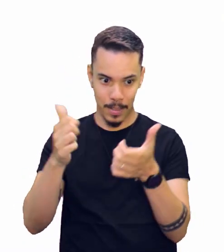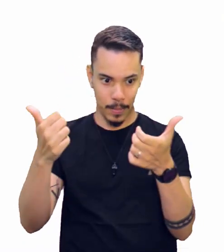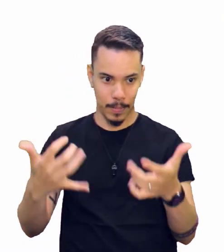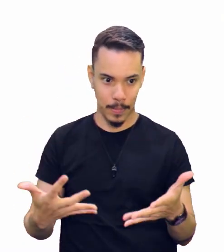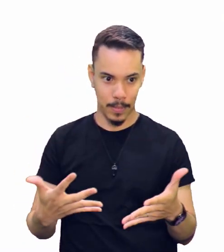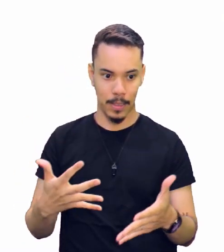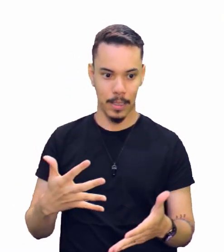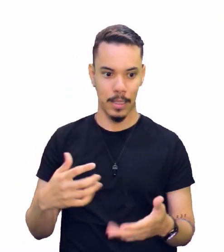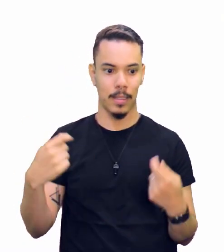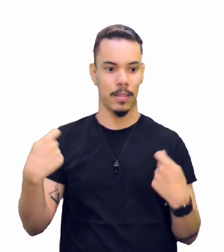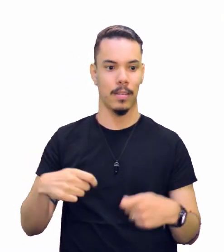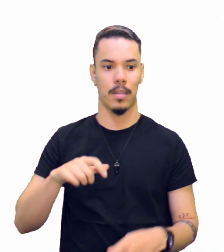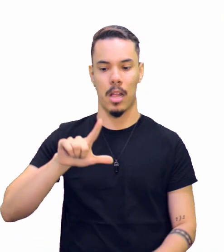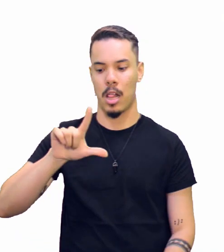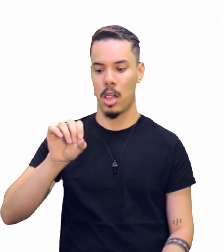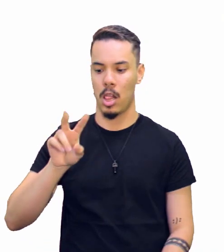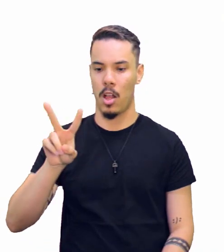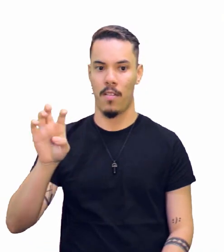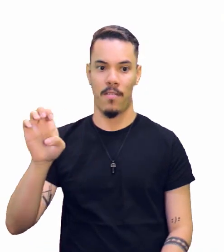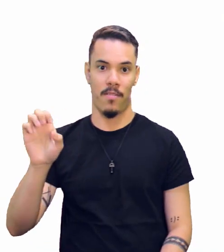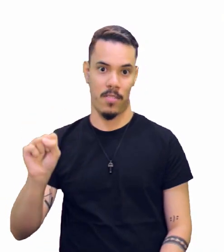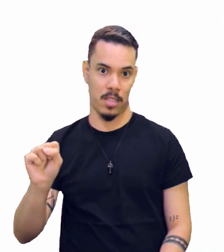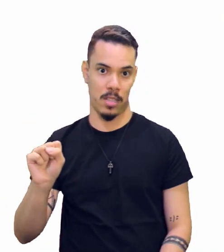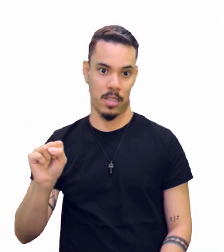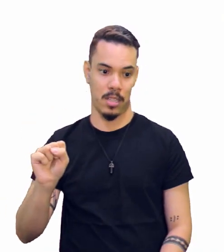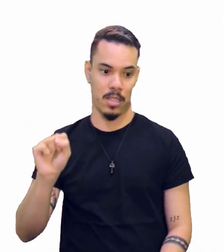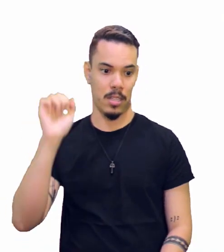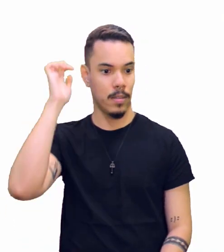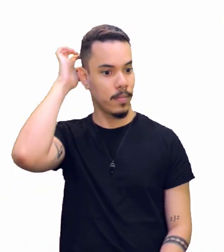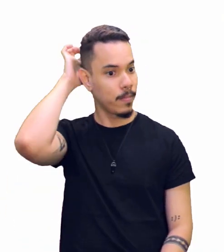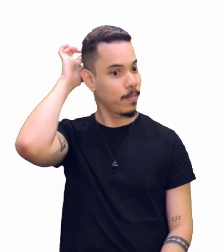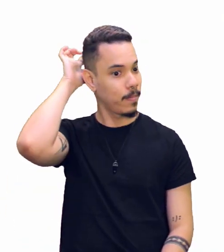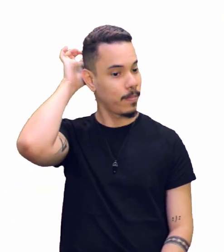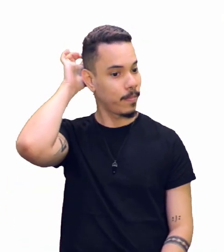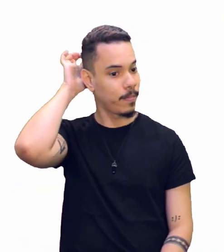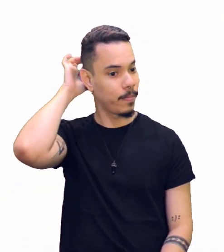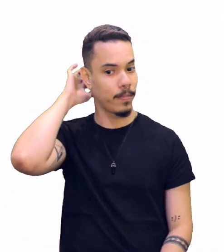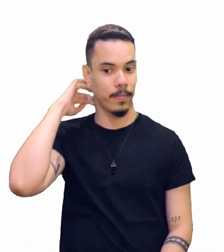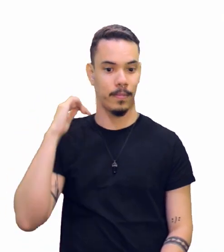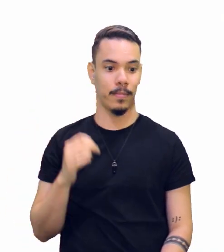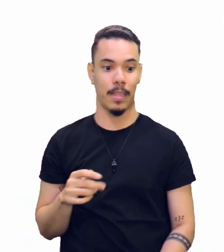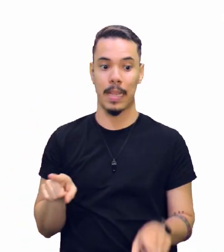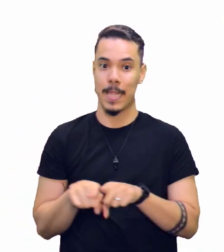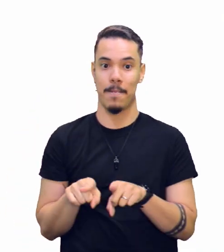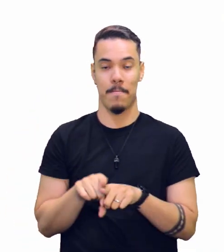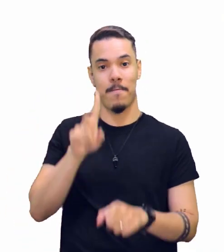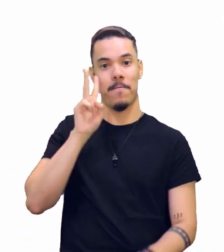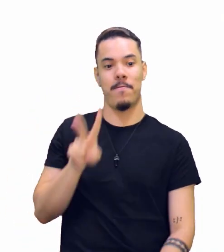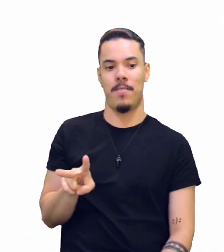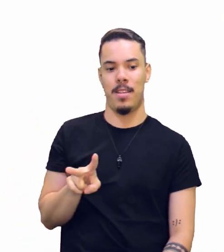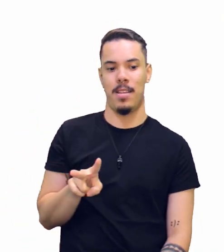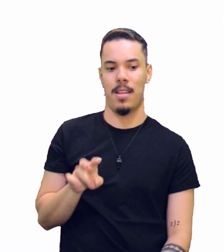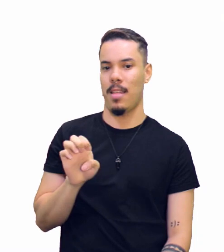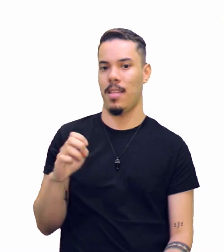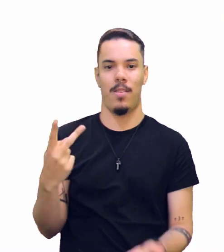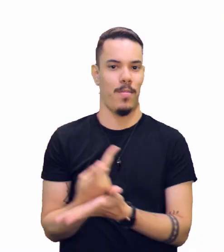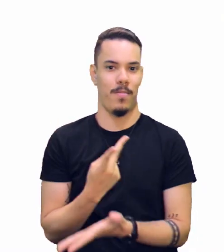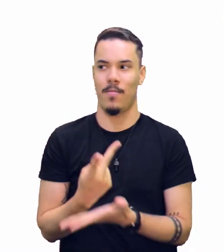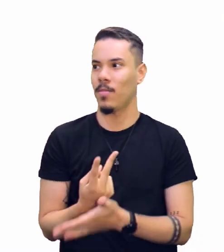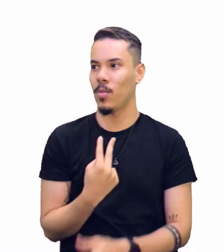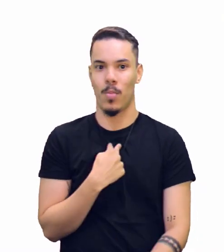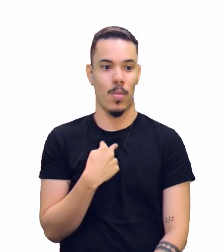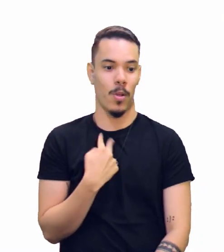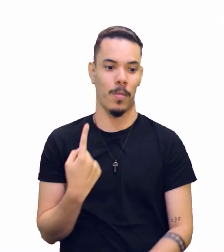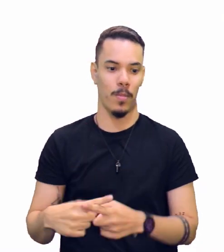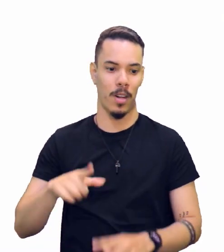teria que usar loves com s no final e não Love sem o s o que também me faz ver que a letra e também não vou